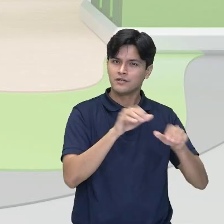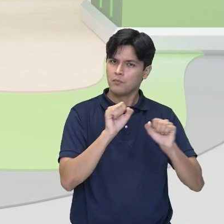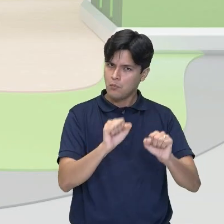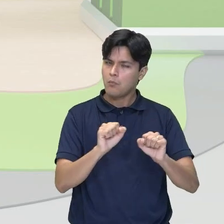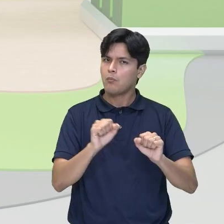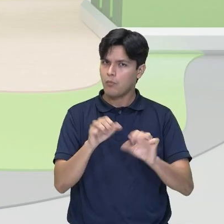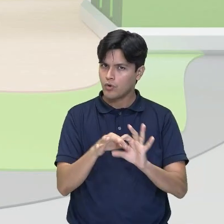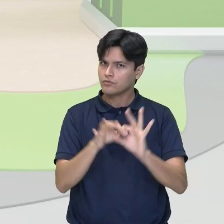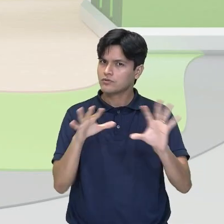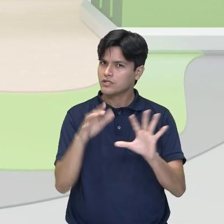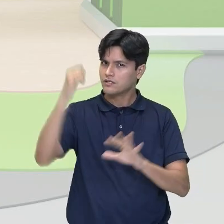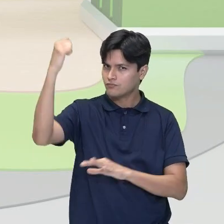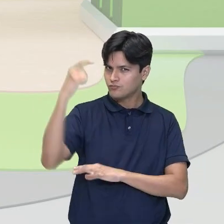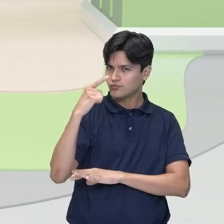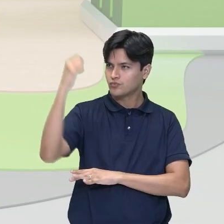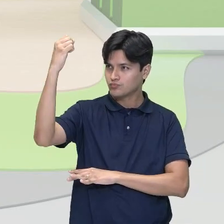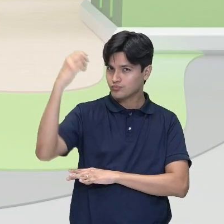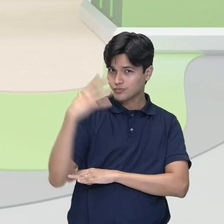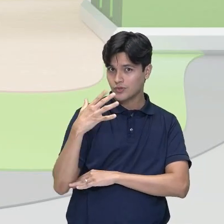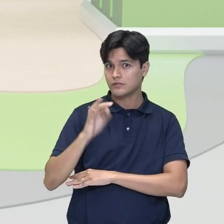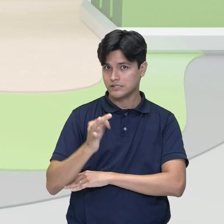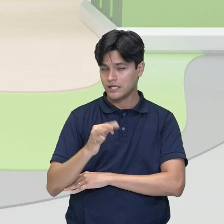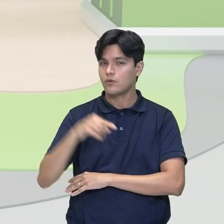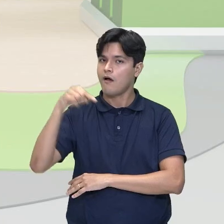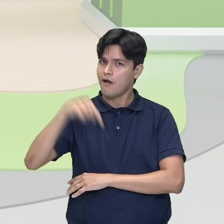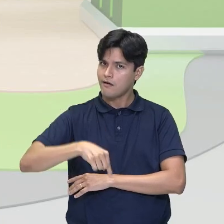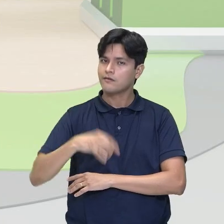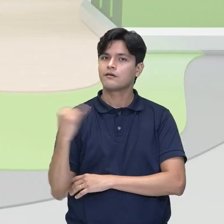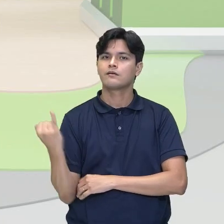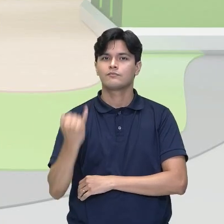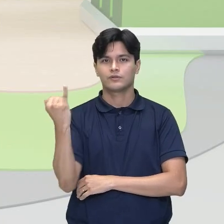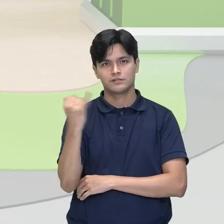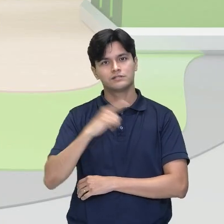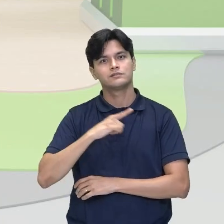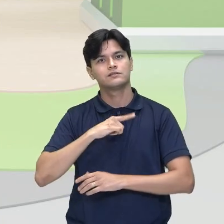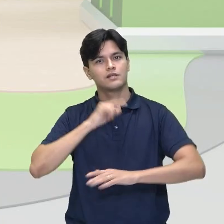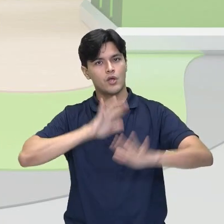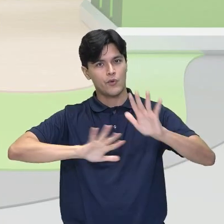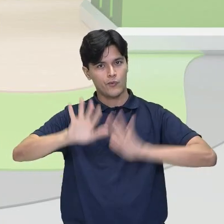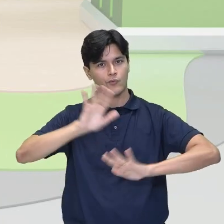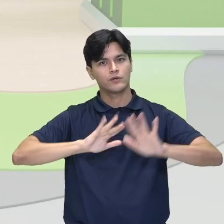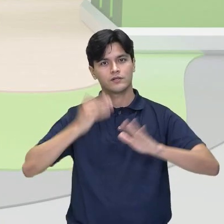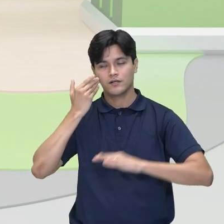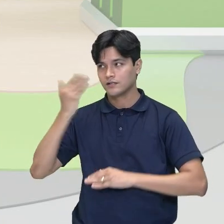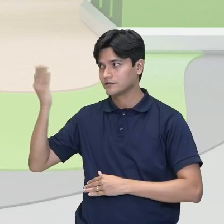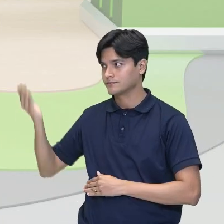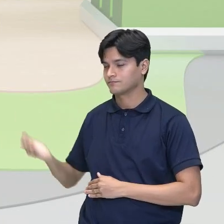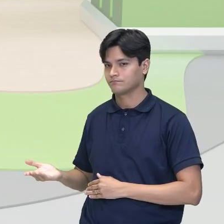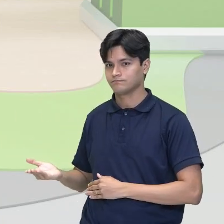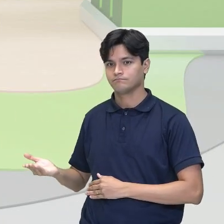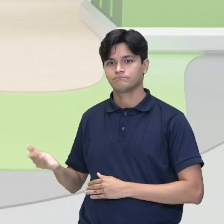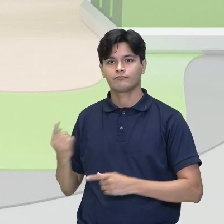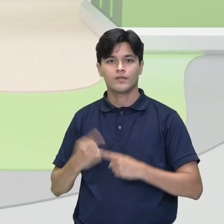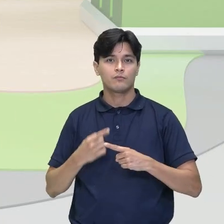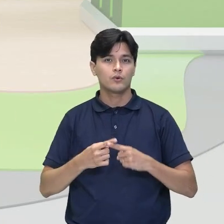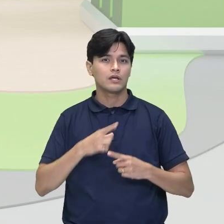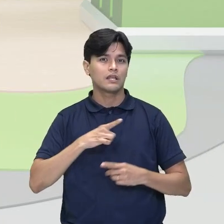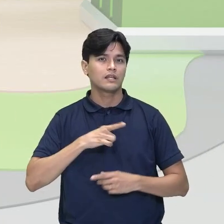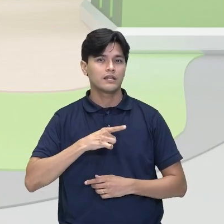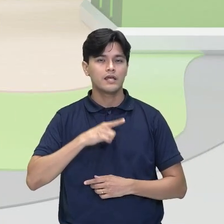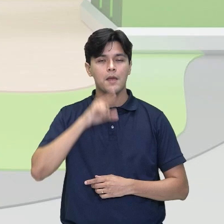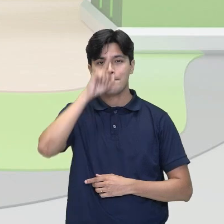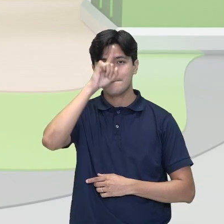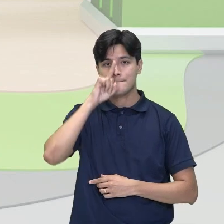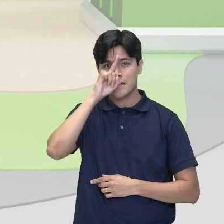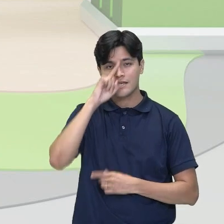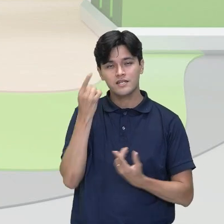região, isso é necessário, certo? Necessário, pelo risco tanto das lesões